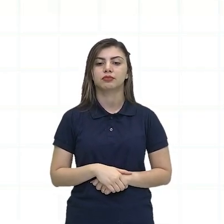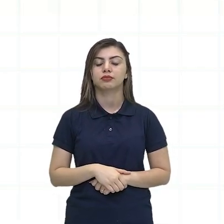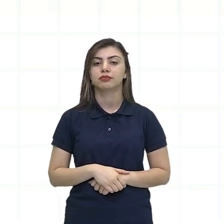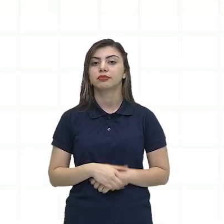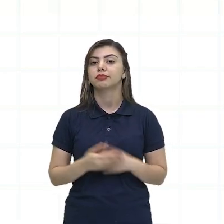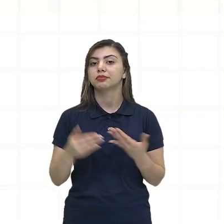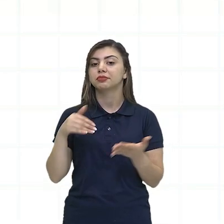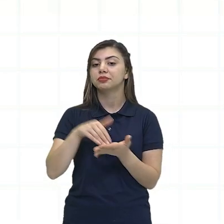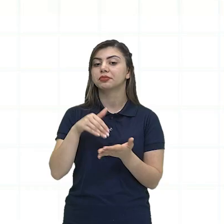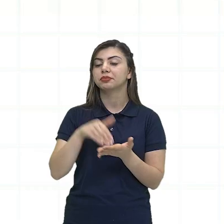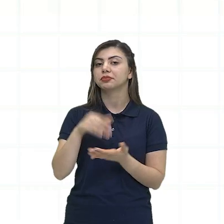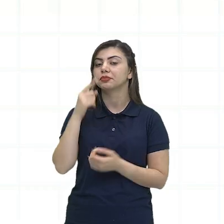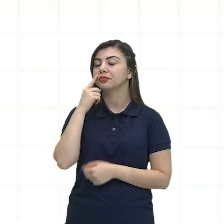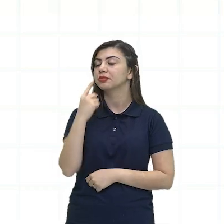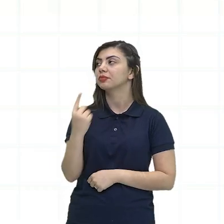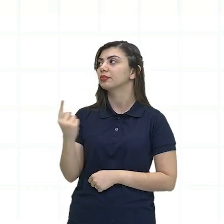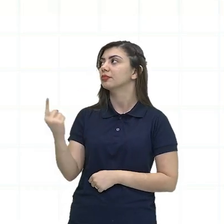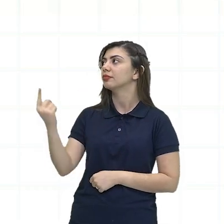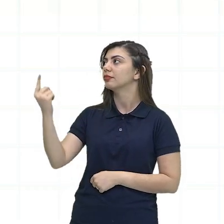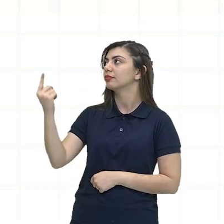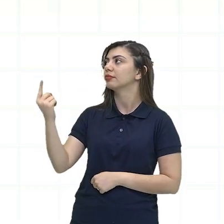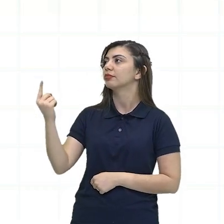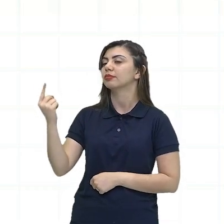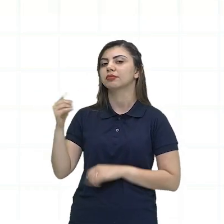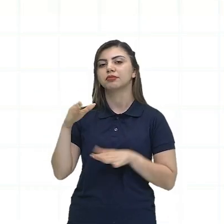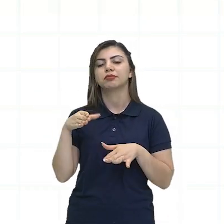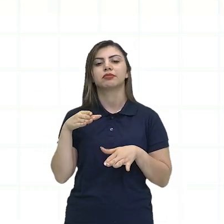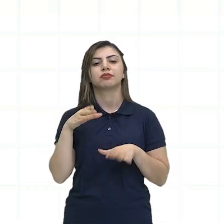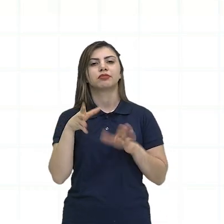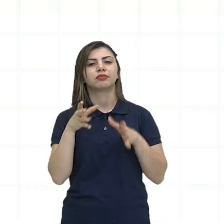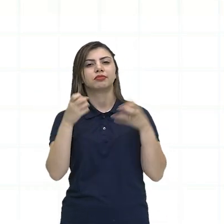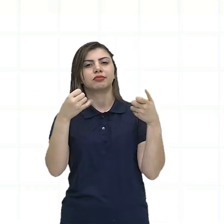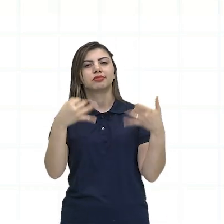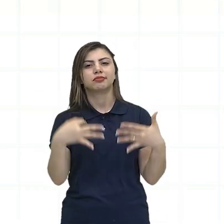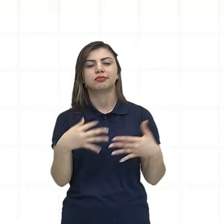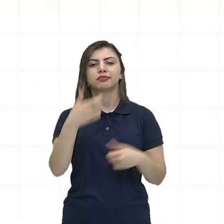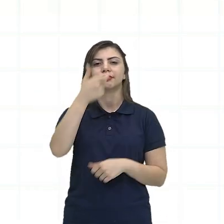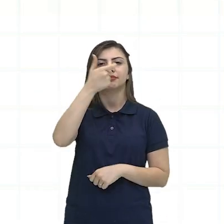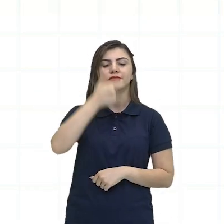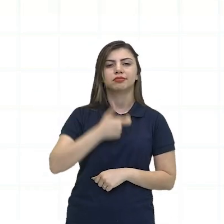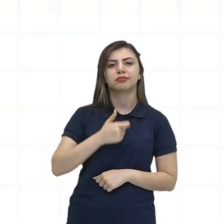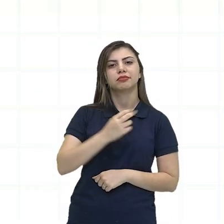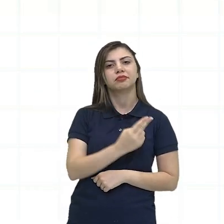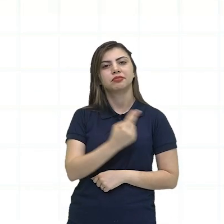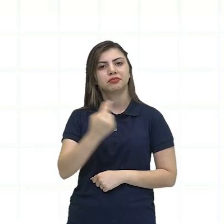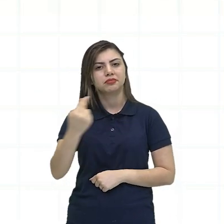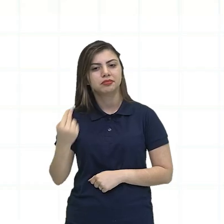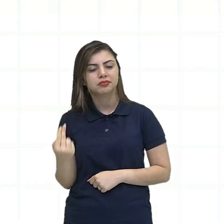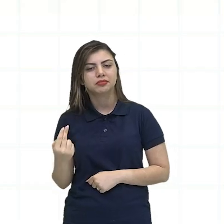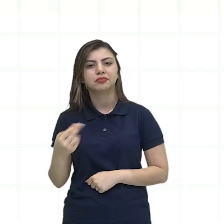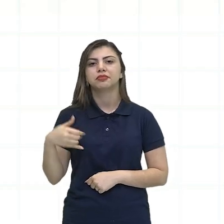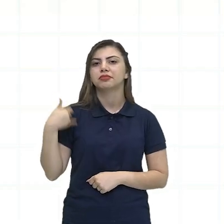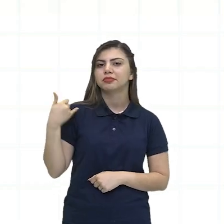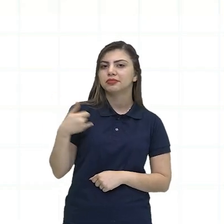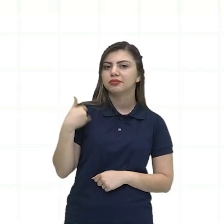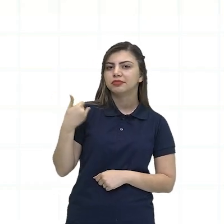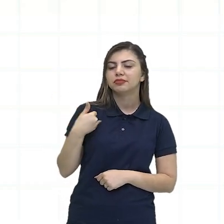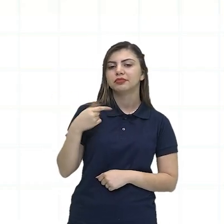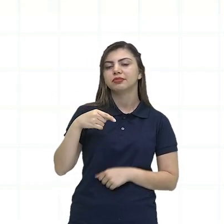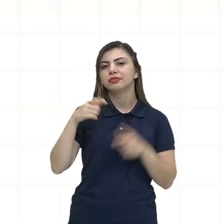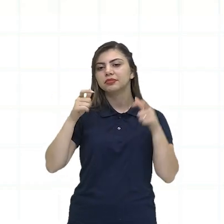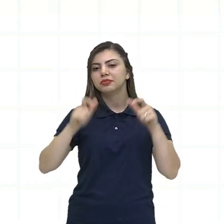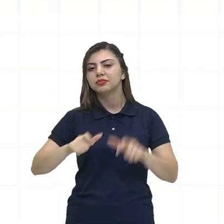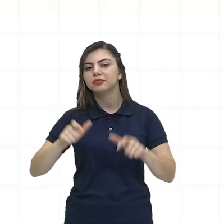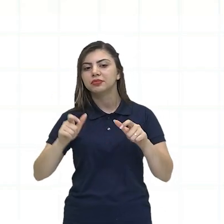para terminar, né? Ele já descreveu, falou sobre ele, falou o nome dele, a idade, de onde